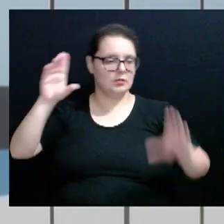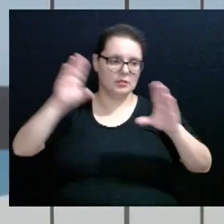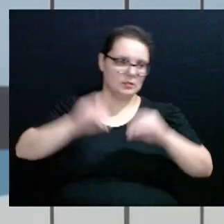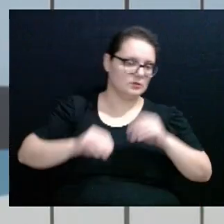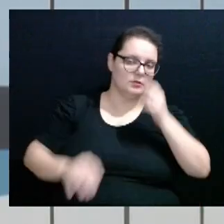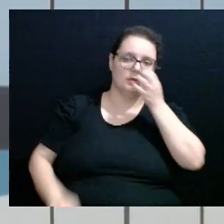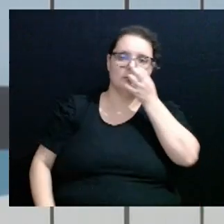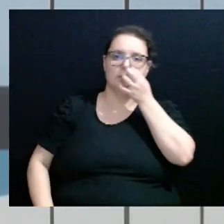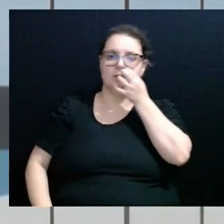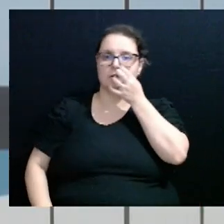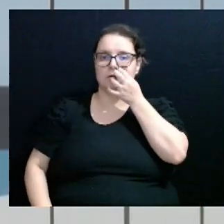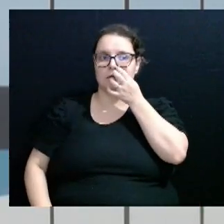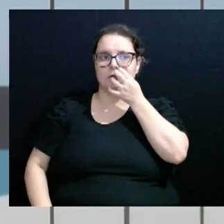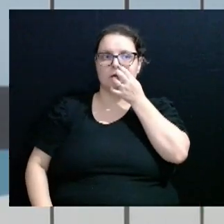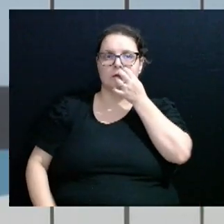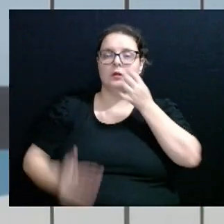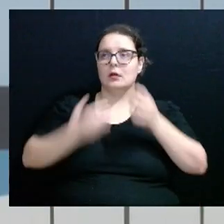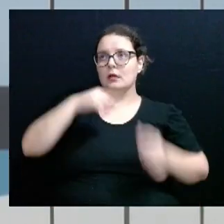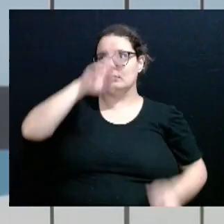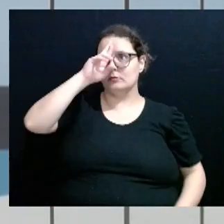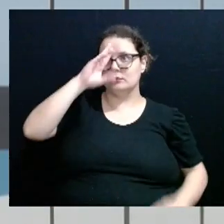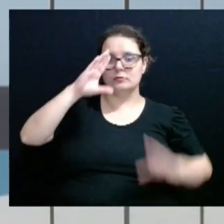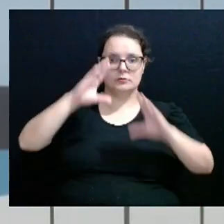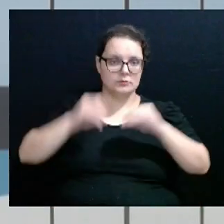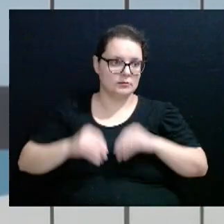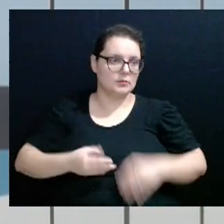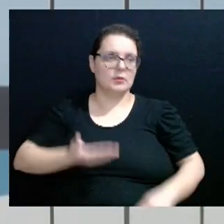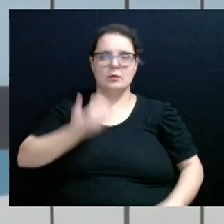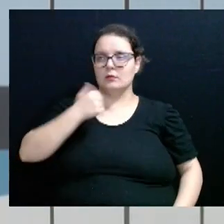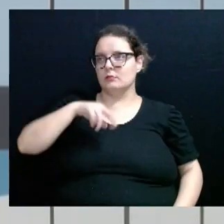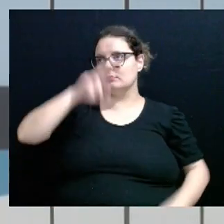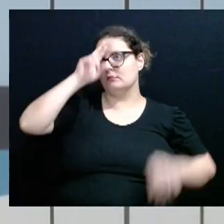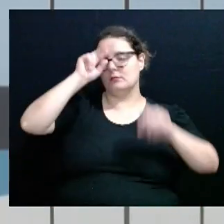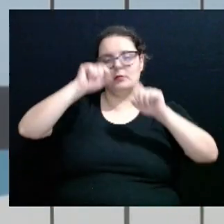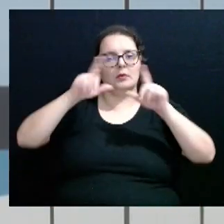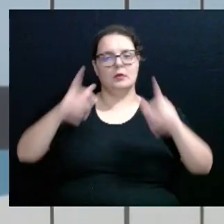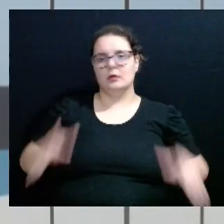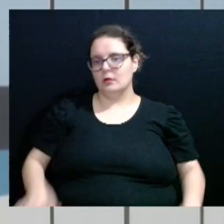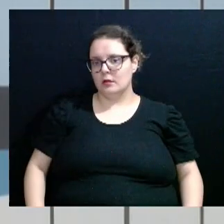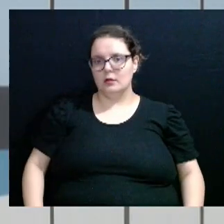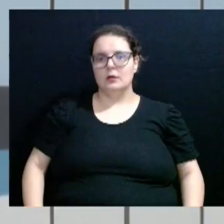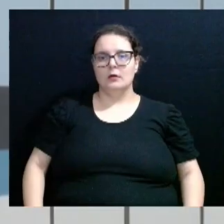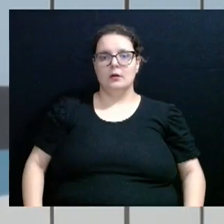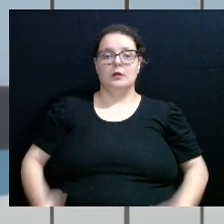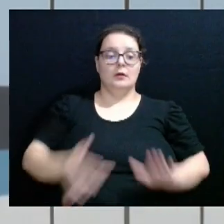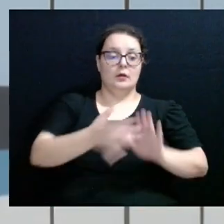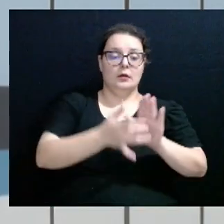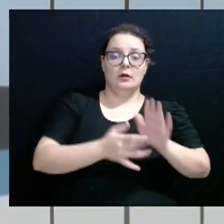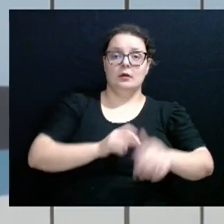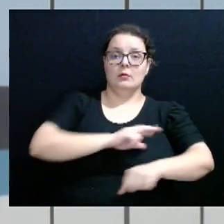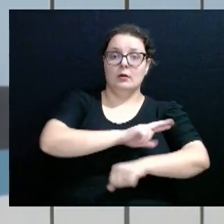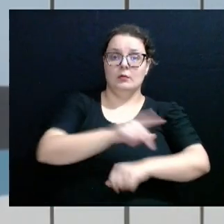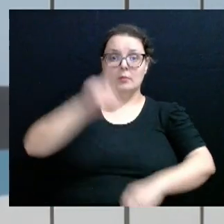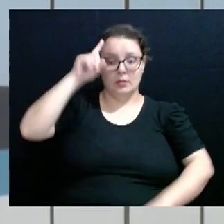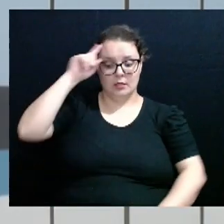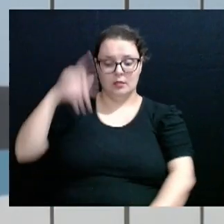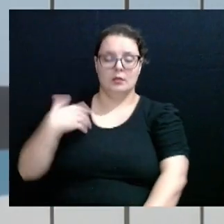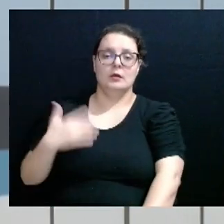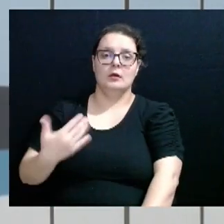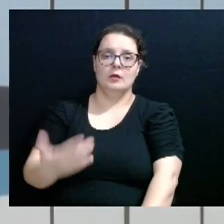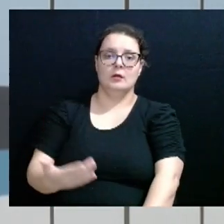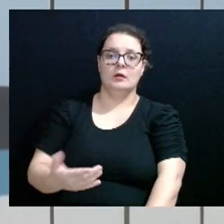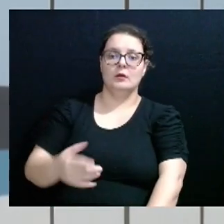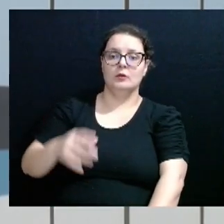que tem mais pessoas negras, que a pauta racial ela está mais presente na rotina das